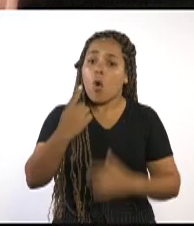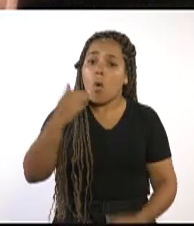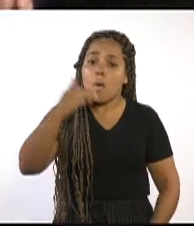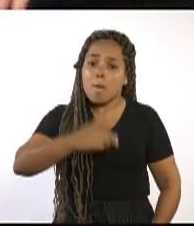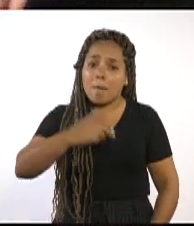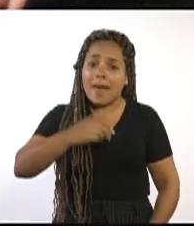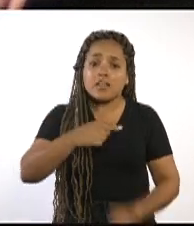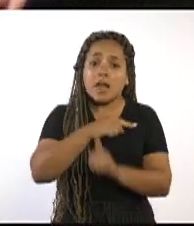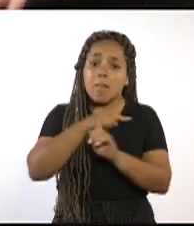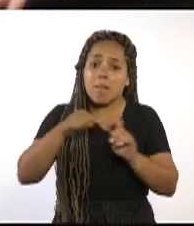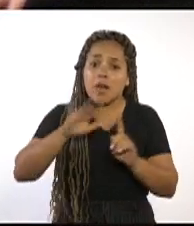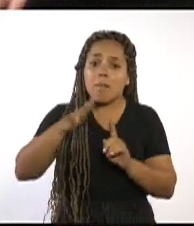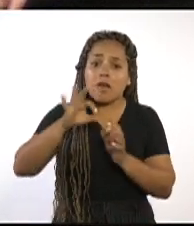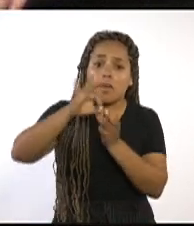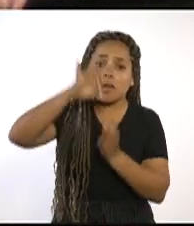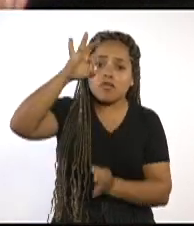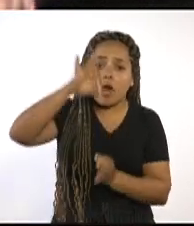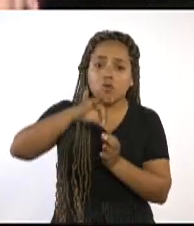Perdas